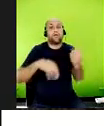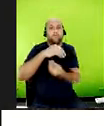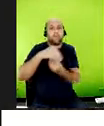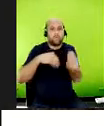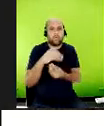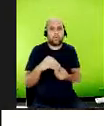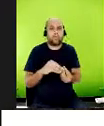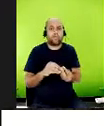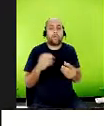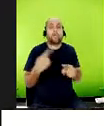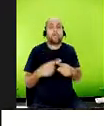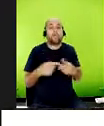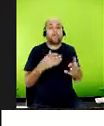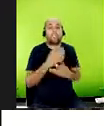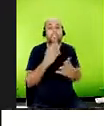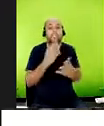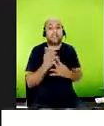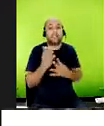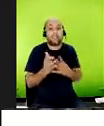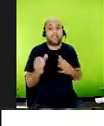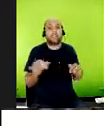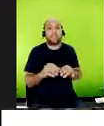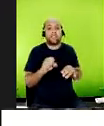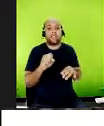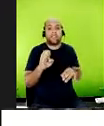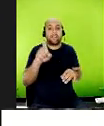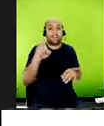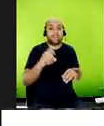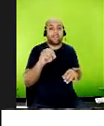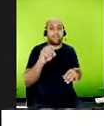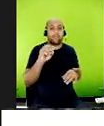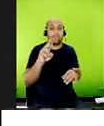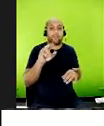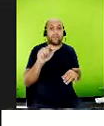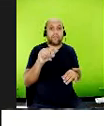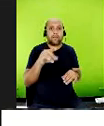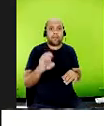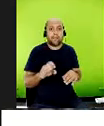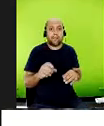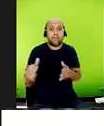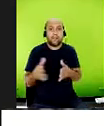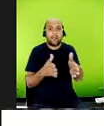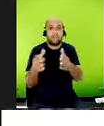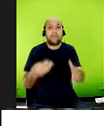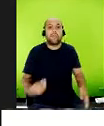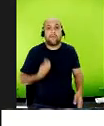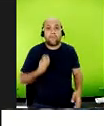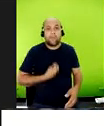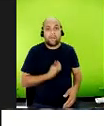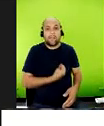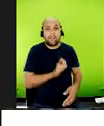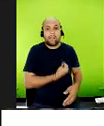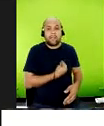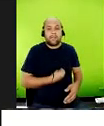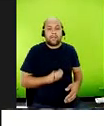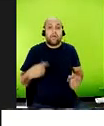interseccionalidade eu tenho que avançar para mais novos termos porque é a nossa trajetória de vida que eu tô falando nada desde o início Qual foi a